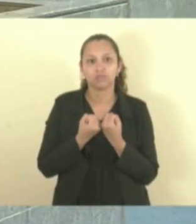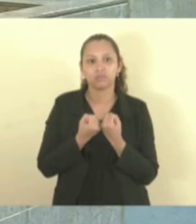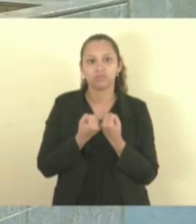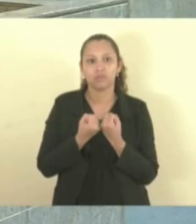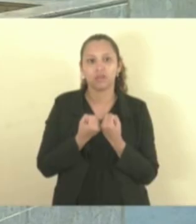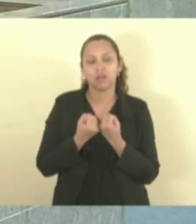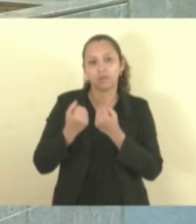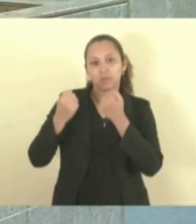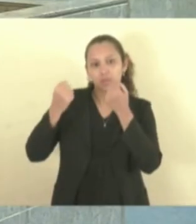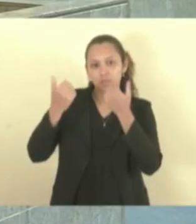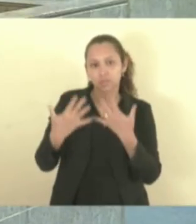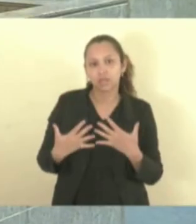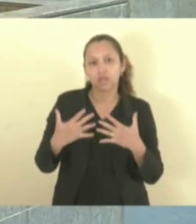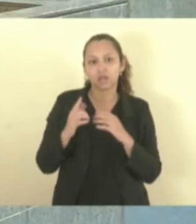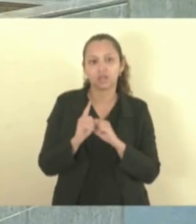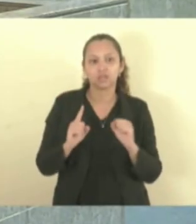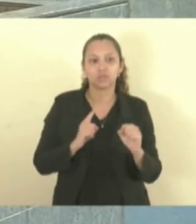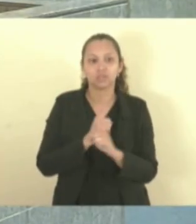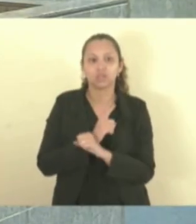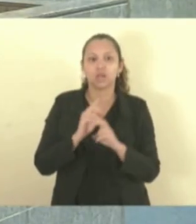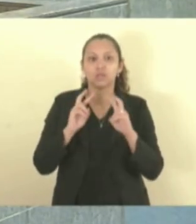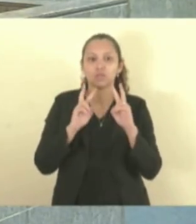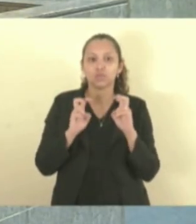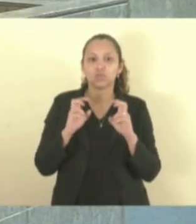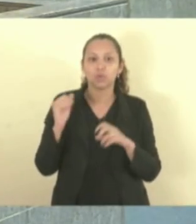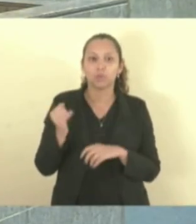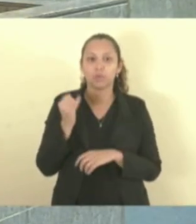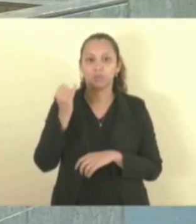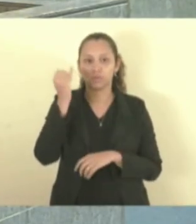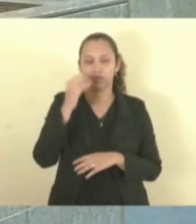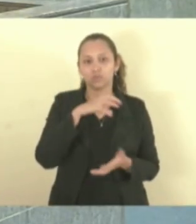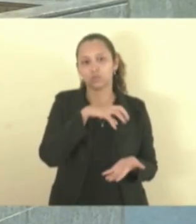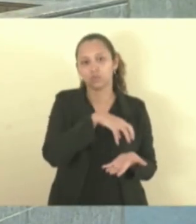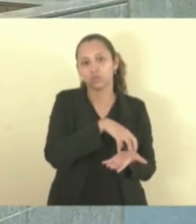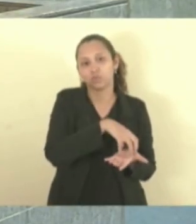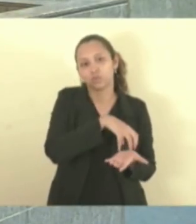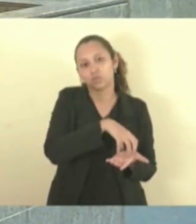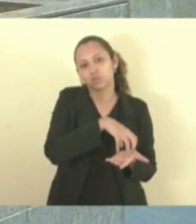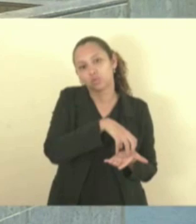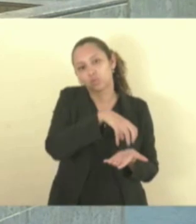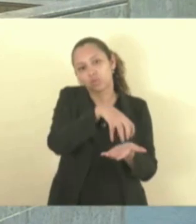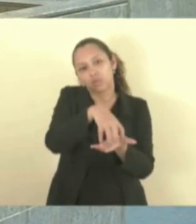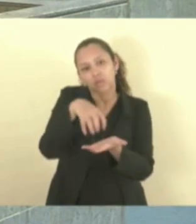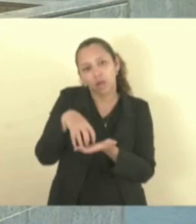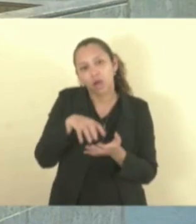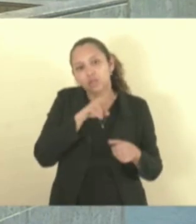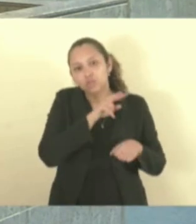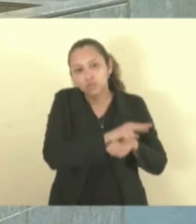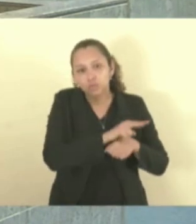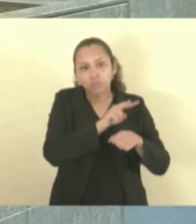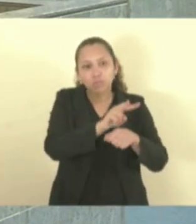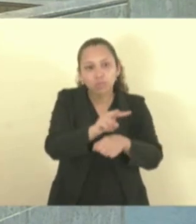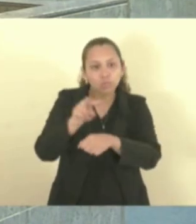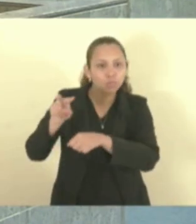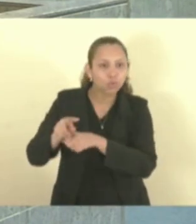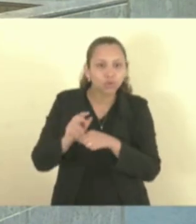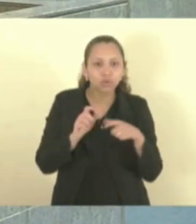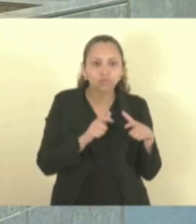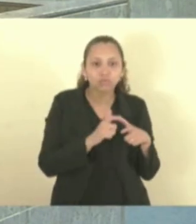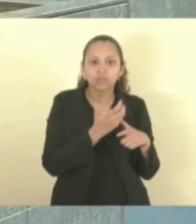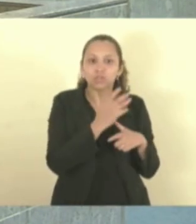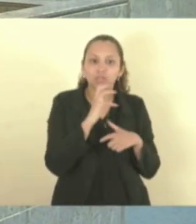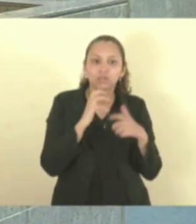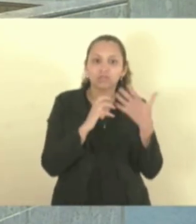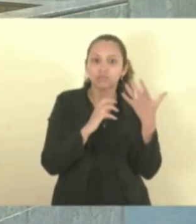para esclarecimento à sociedade sobre a importância das unidades de conservação, né? Eu também queria agradecer as